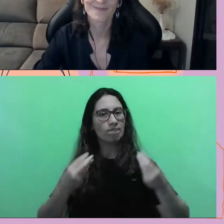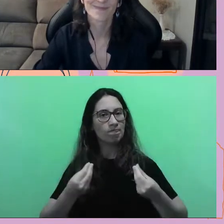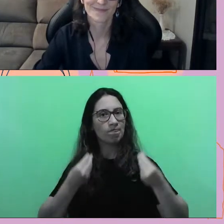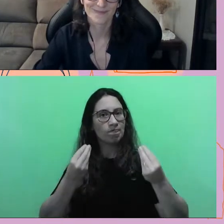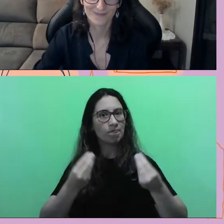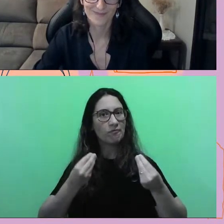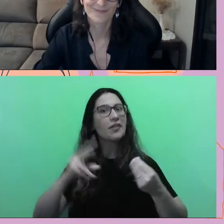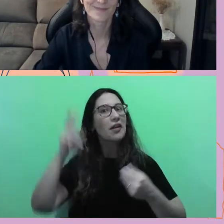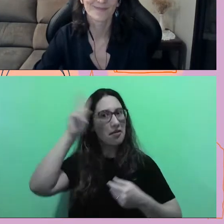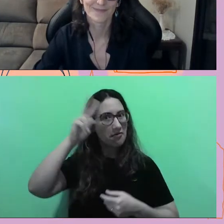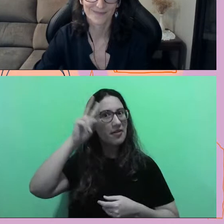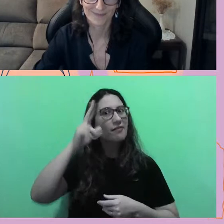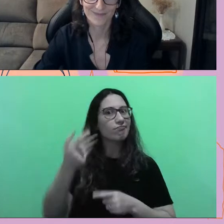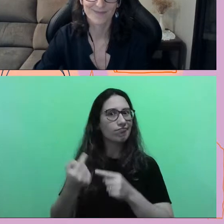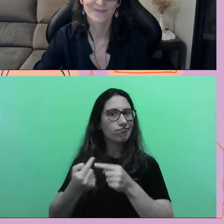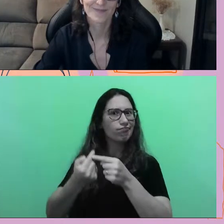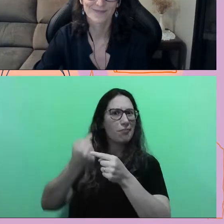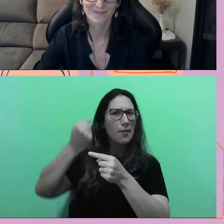lúcido na minha mente, né?